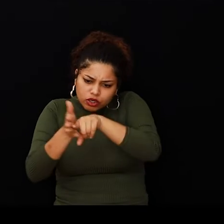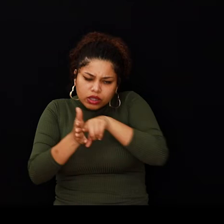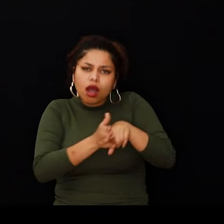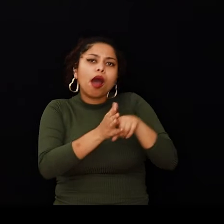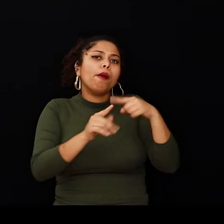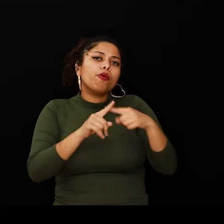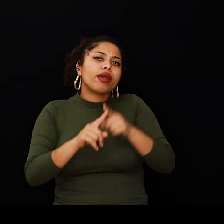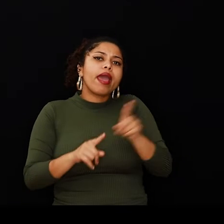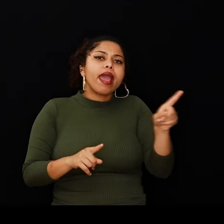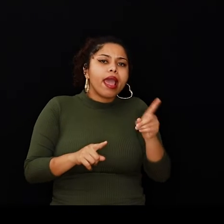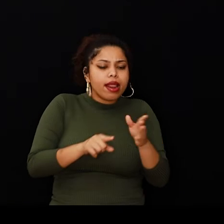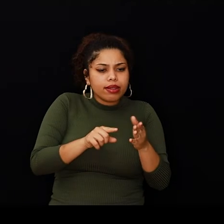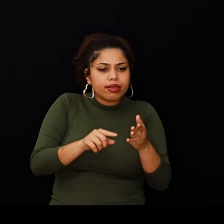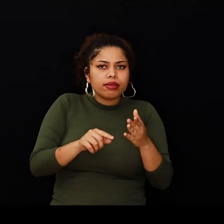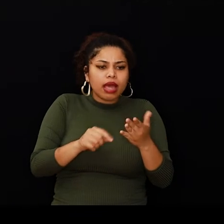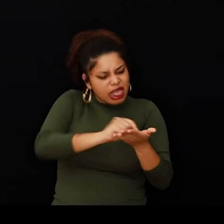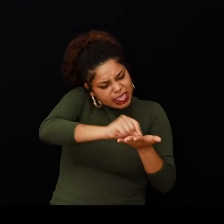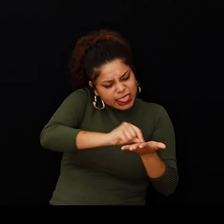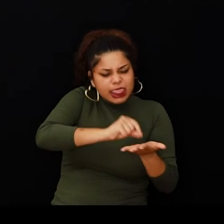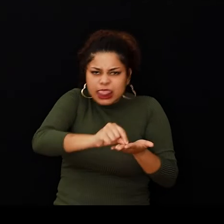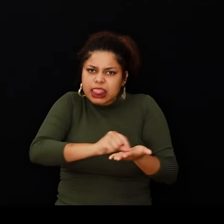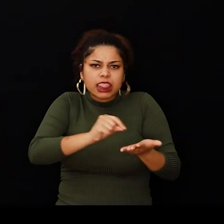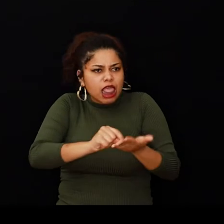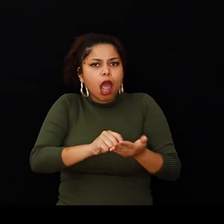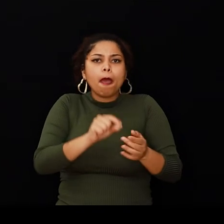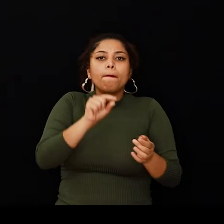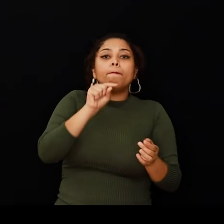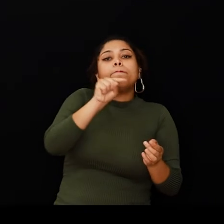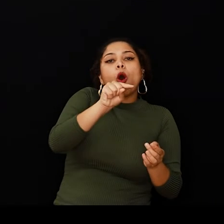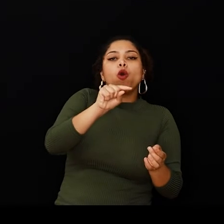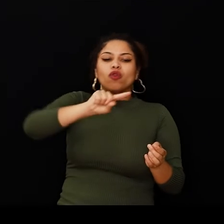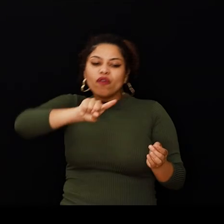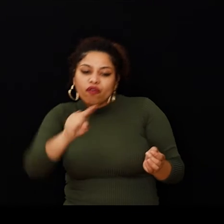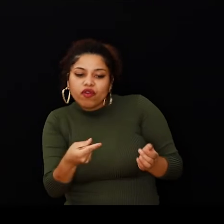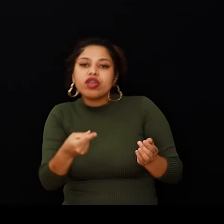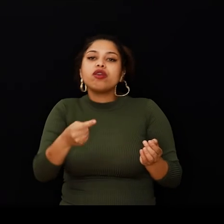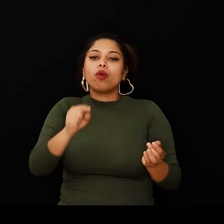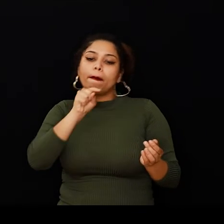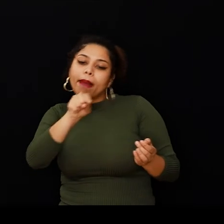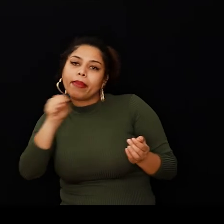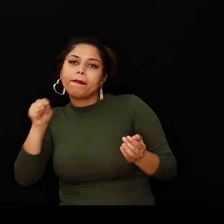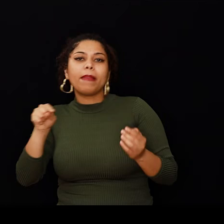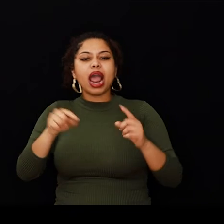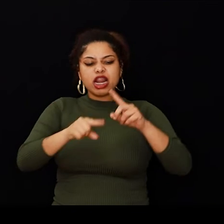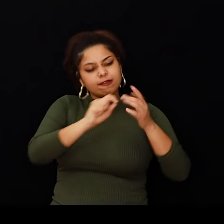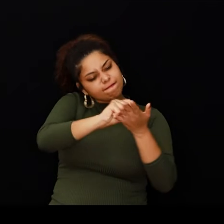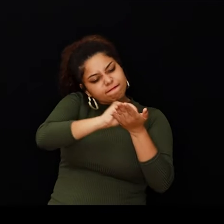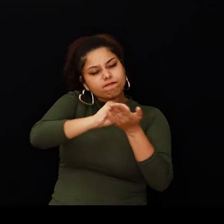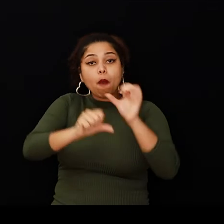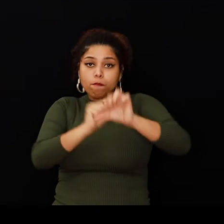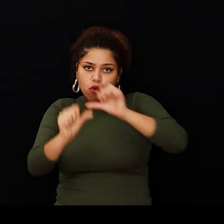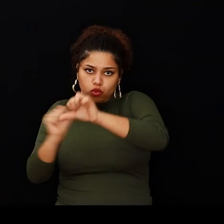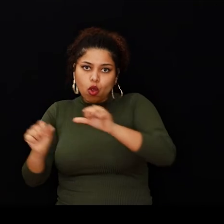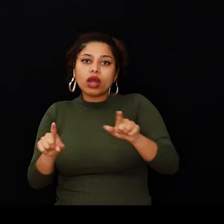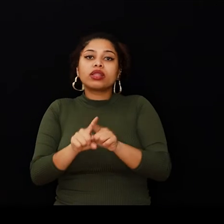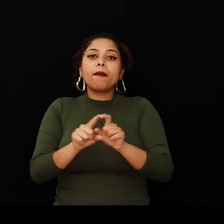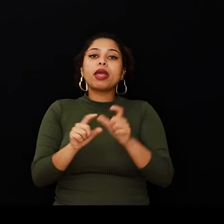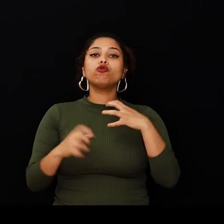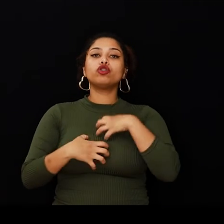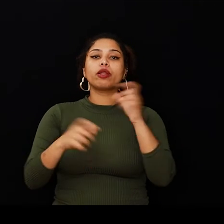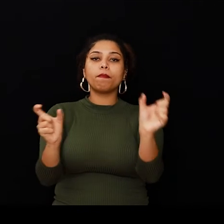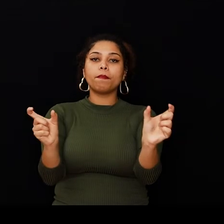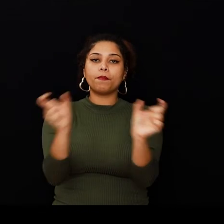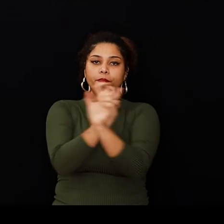nos manuscritos, e tanto a pontuação como a ordem das palavras, e isso implica numa